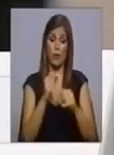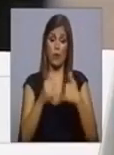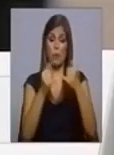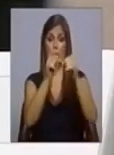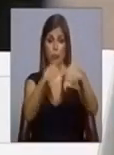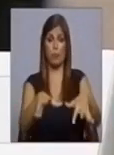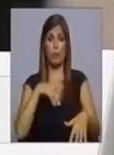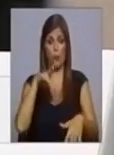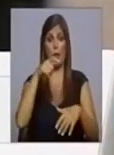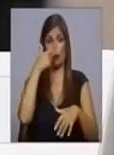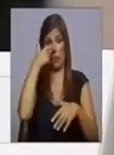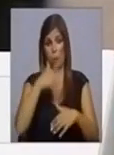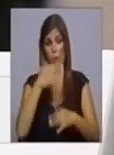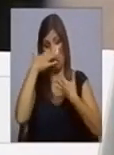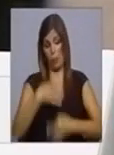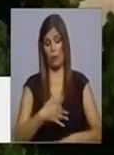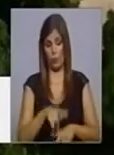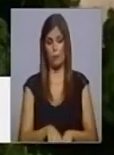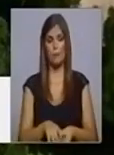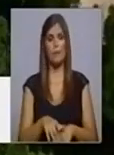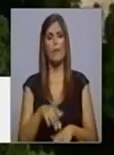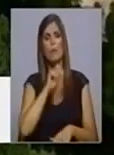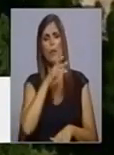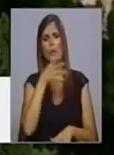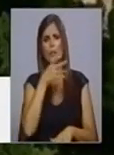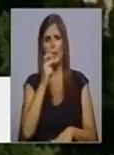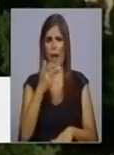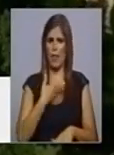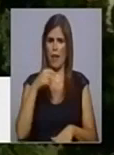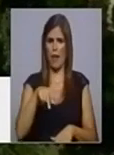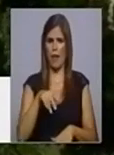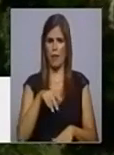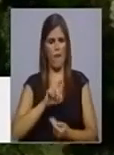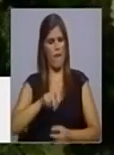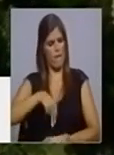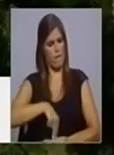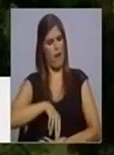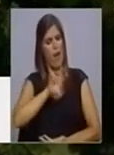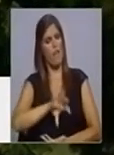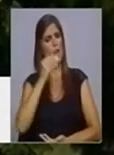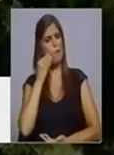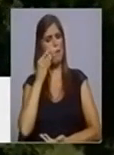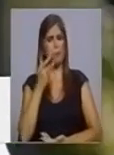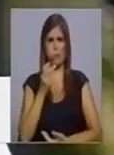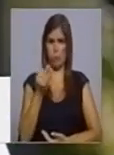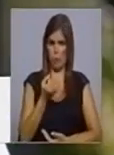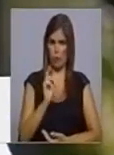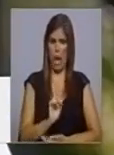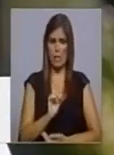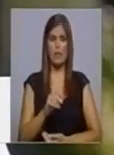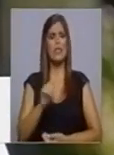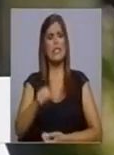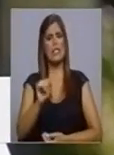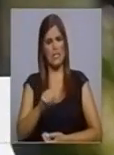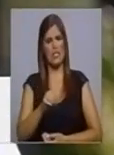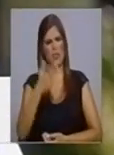revolução o chamado ADN portuense, ainda hoje se mantém? Sim, eu creio que ainda hoje o Porto tem muito essa cidade da